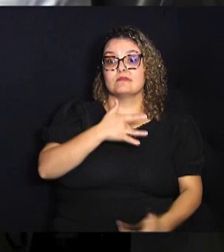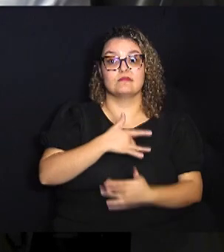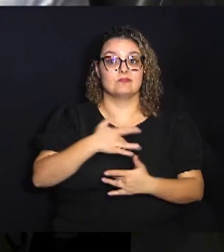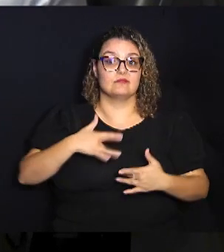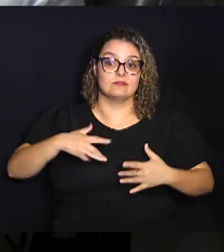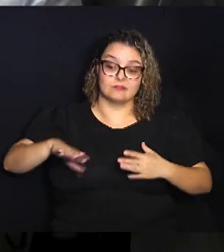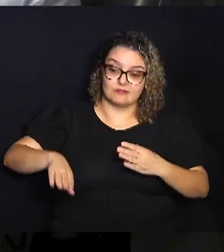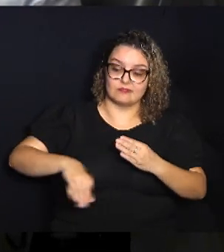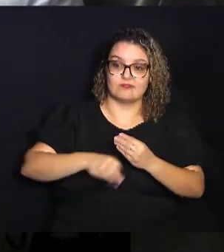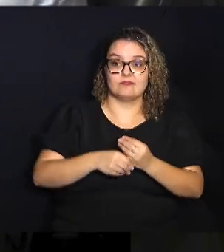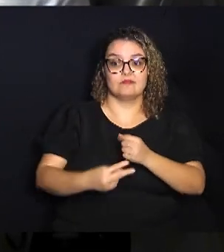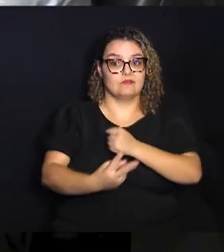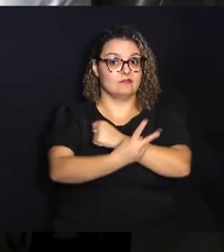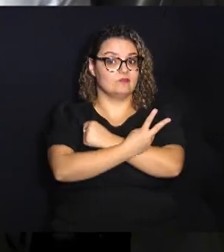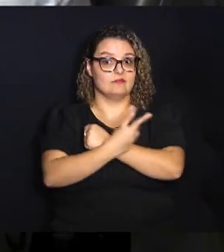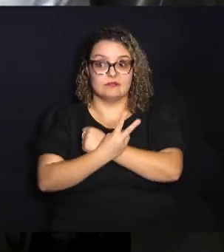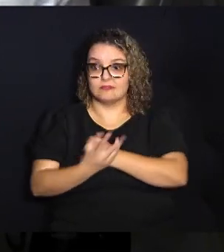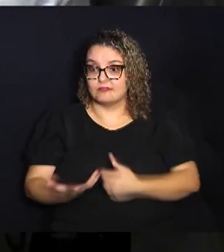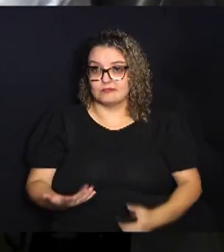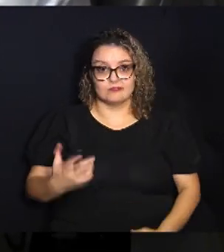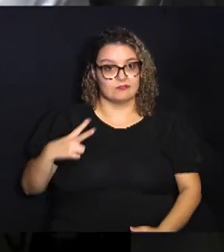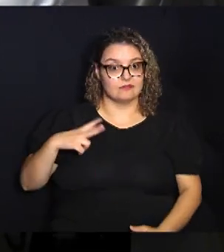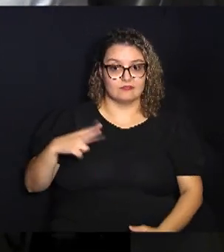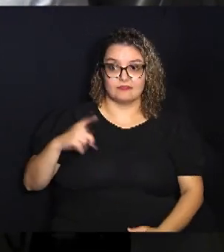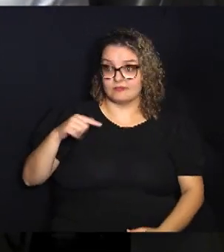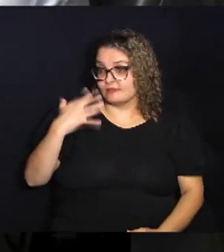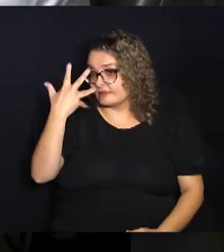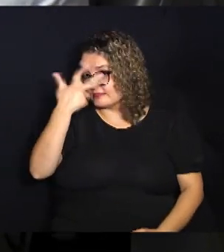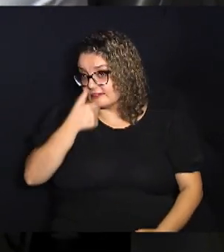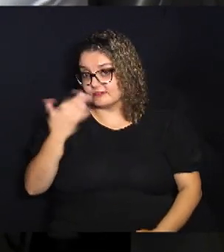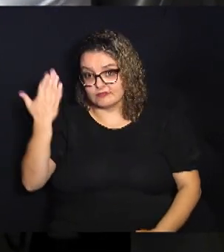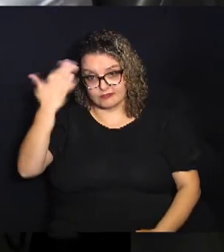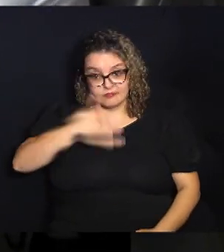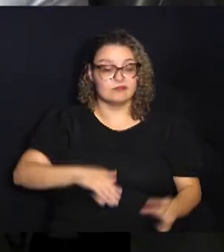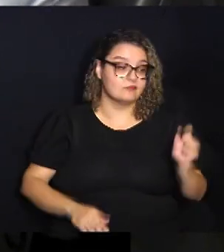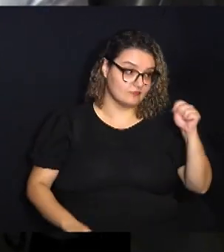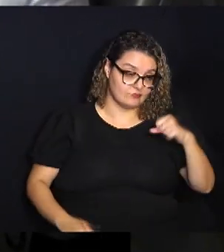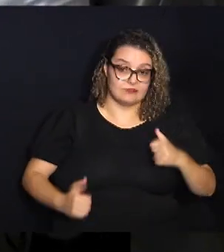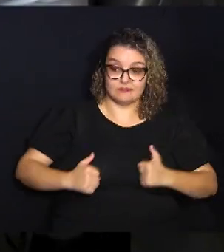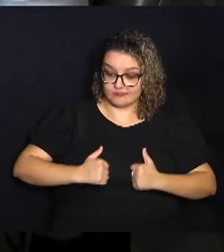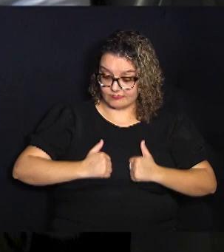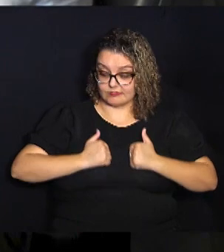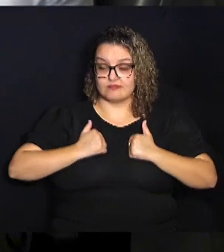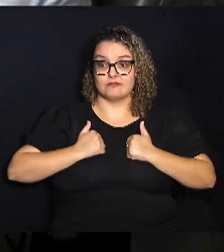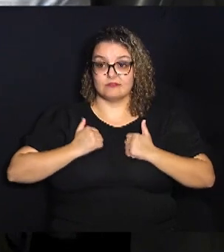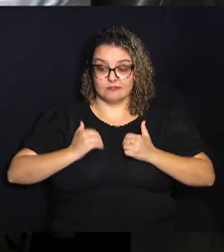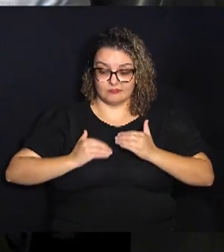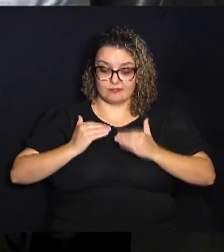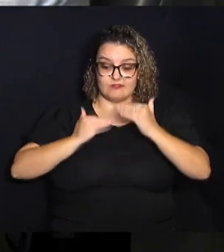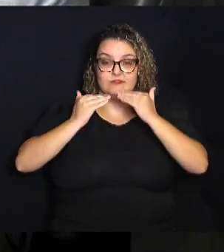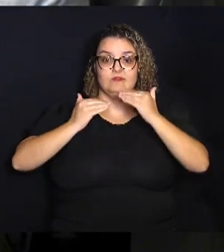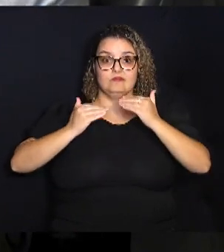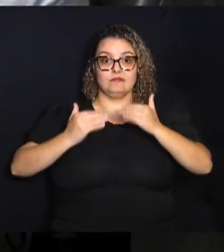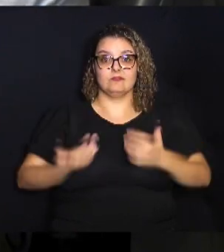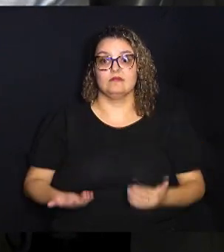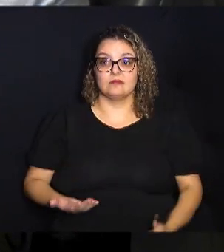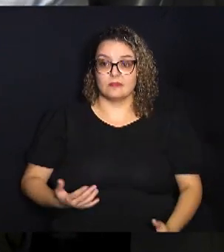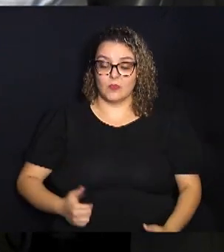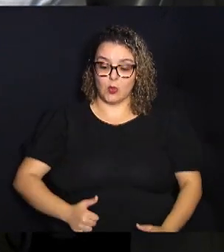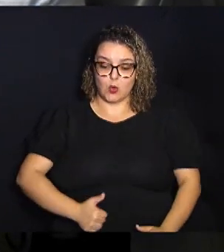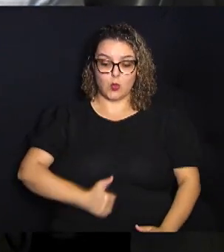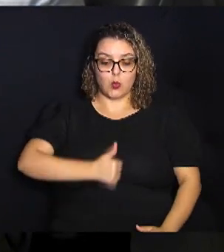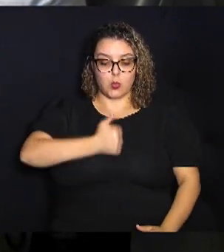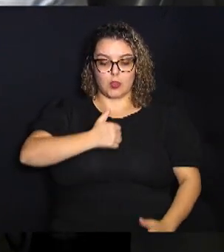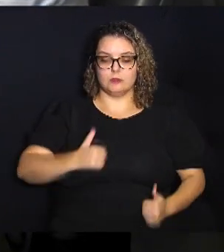complementar. Cuidados pessoal é a beleza. Sim, É comprovado que a autoestima eleva a imunidade. sim. Então,